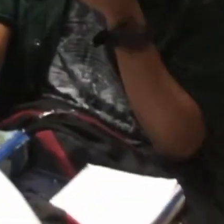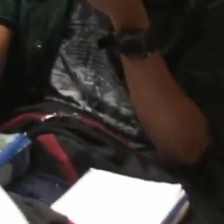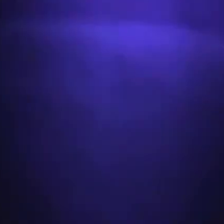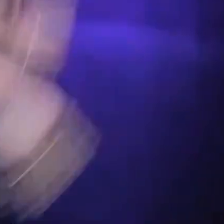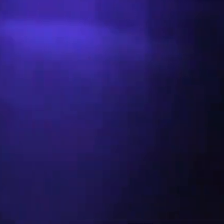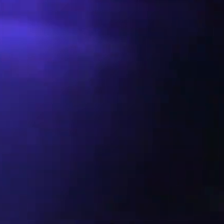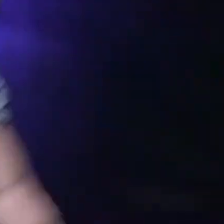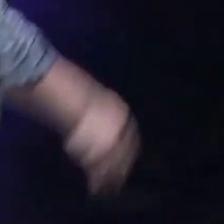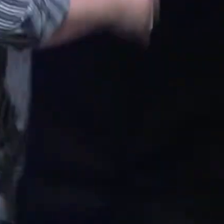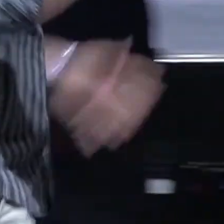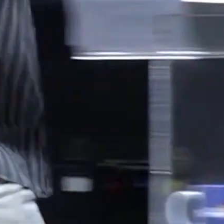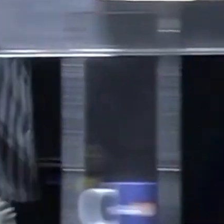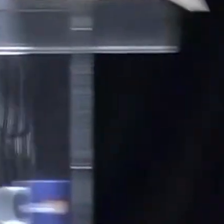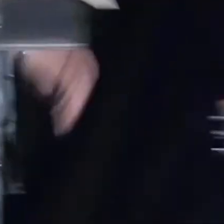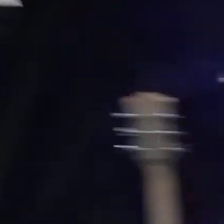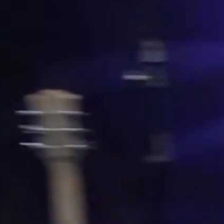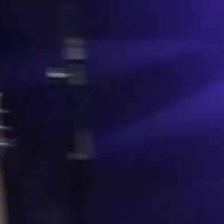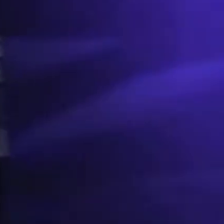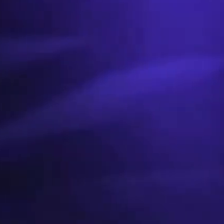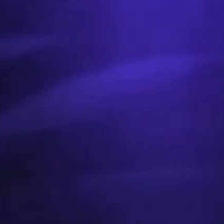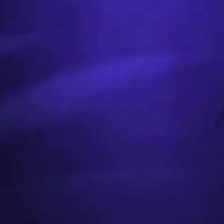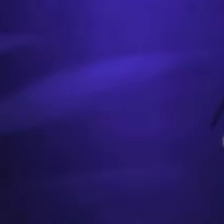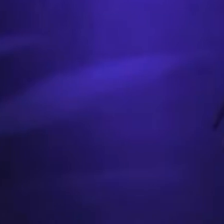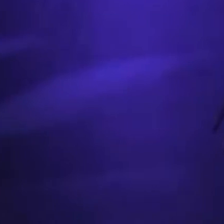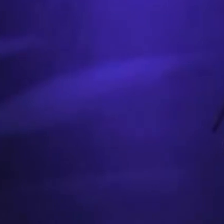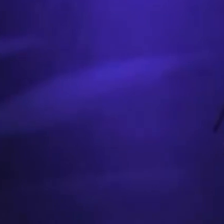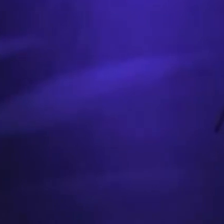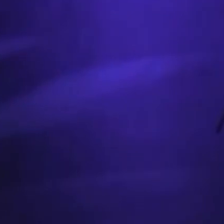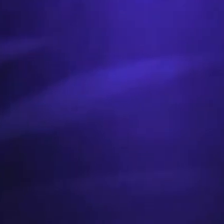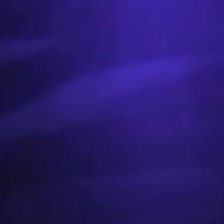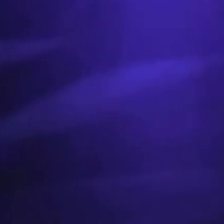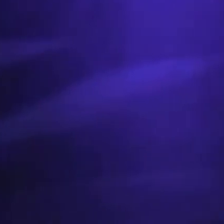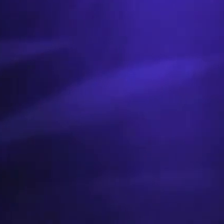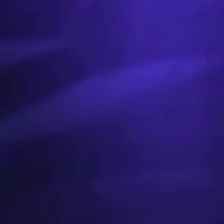machismo, isso é sexismo. Abestado.